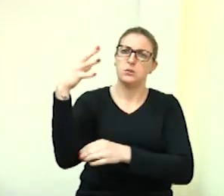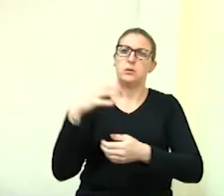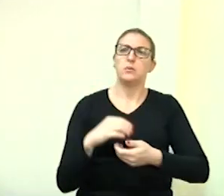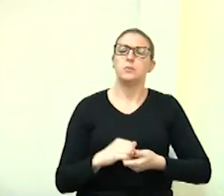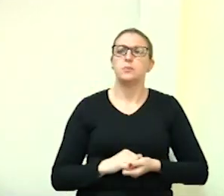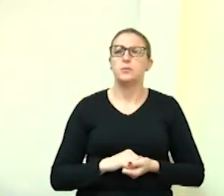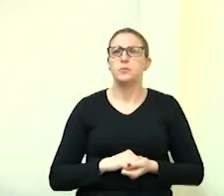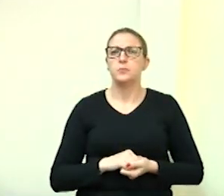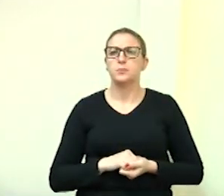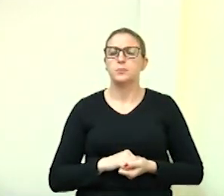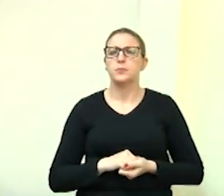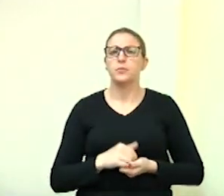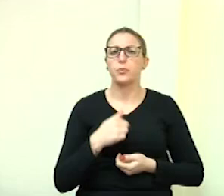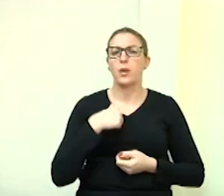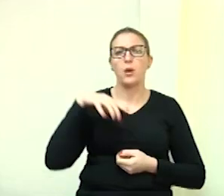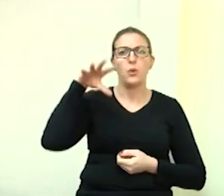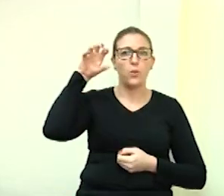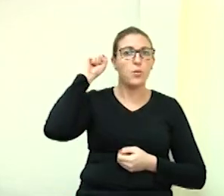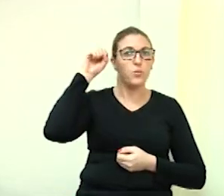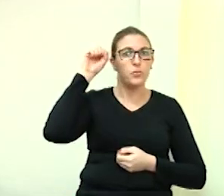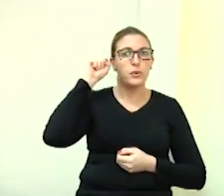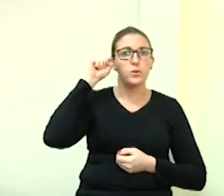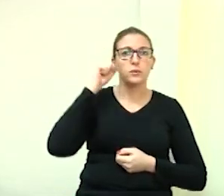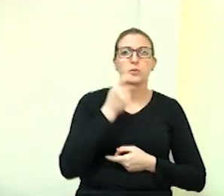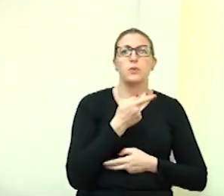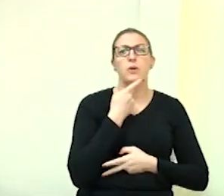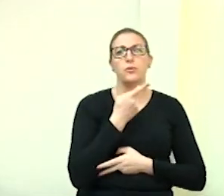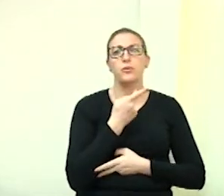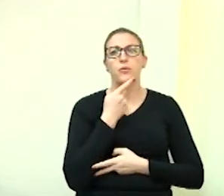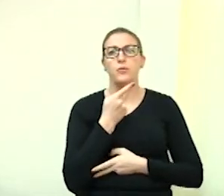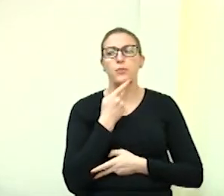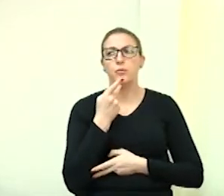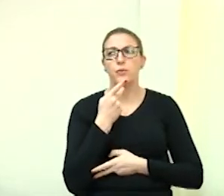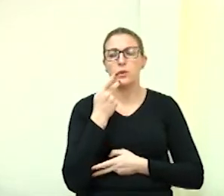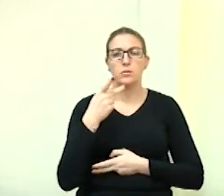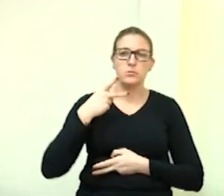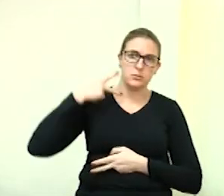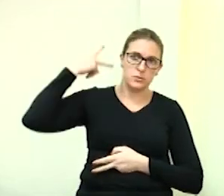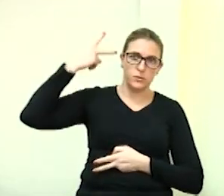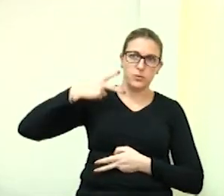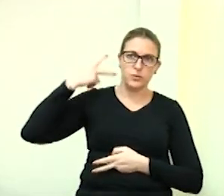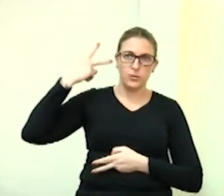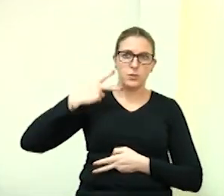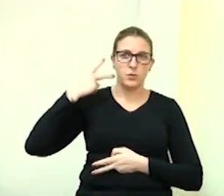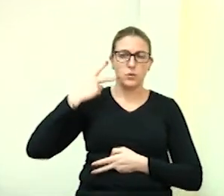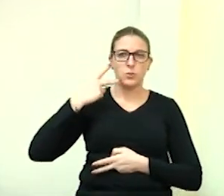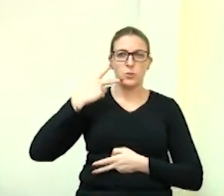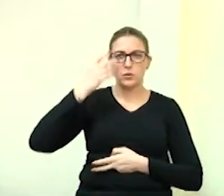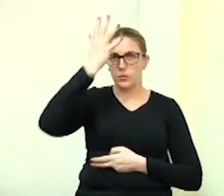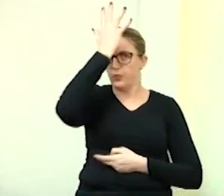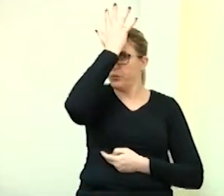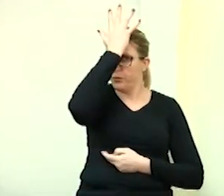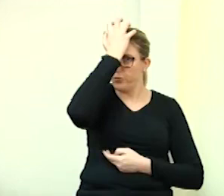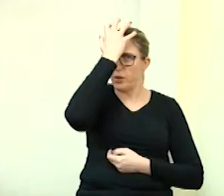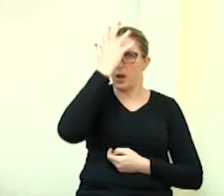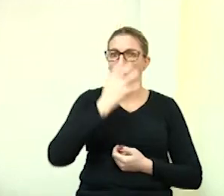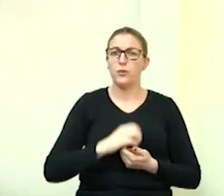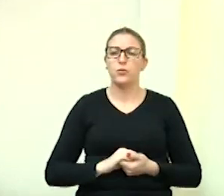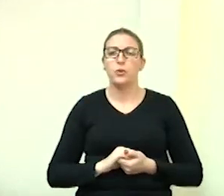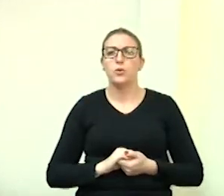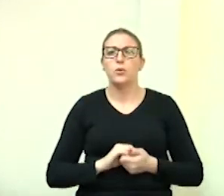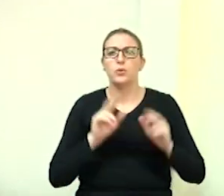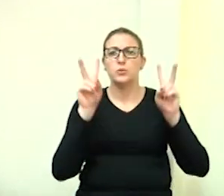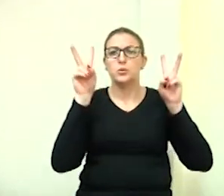eu estava aqui ouvindo as palavras do vereador Barcelos com relação